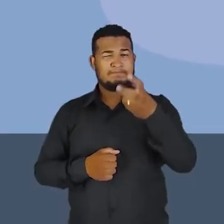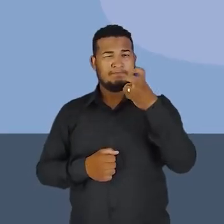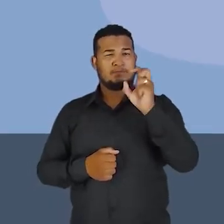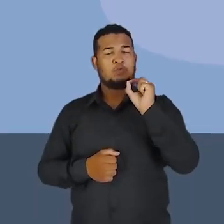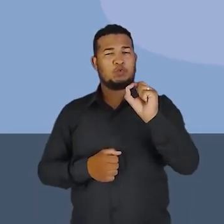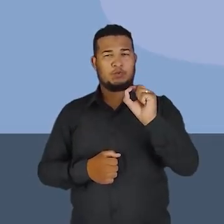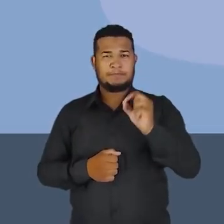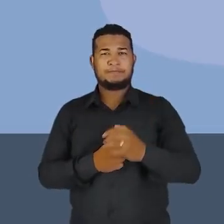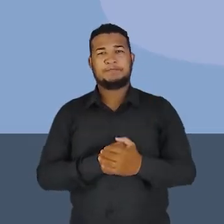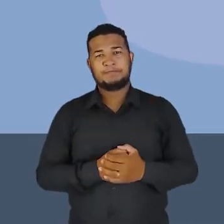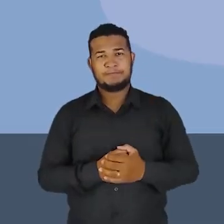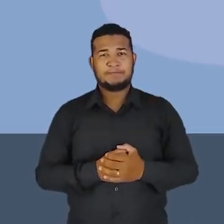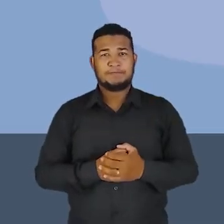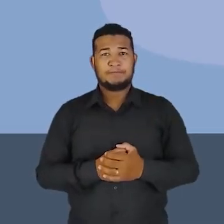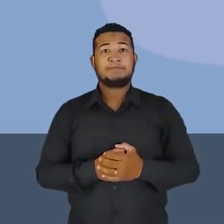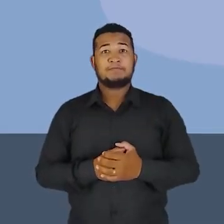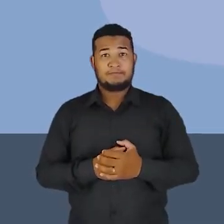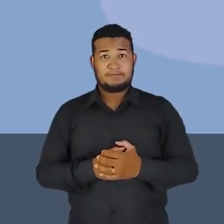continuem observando.